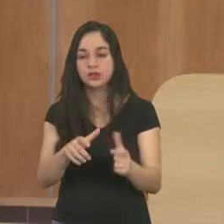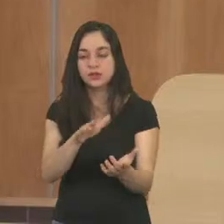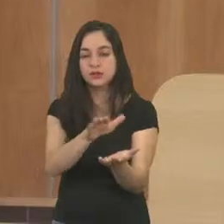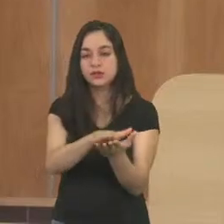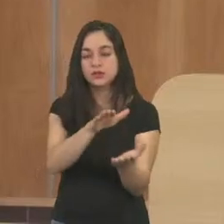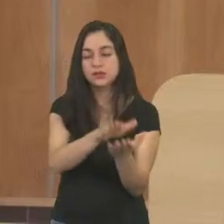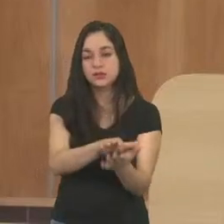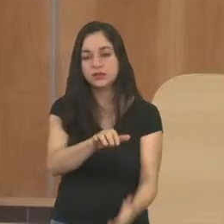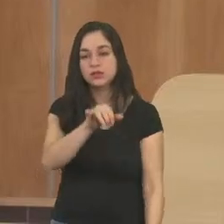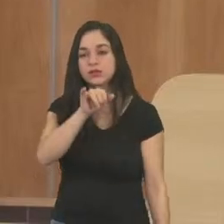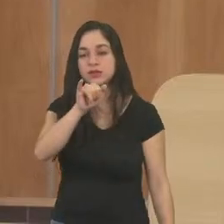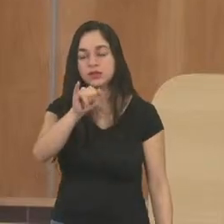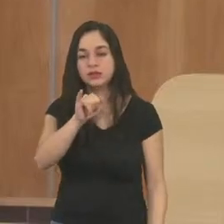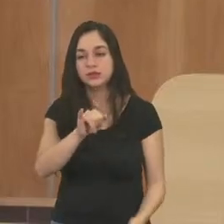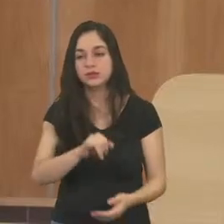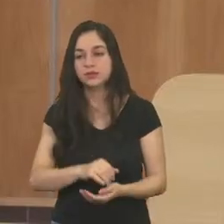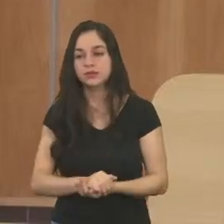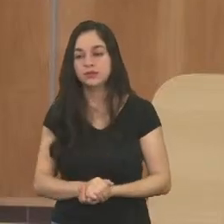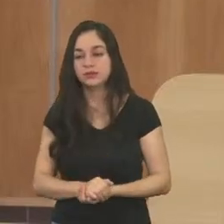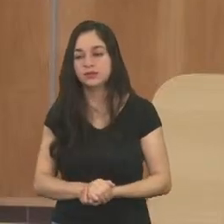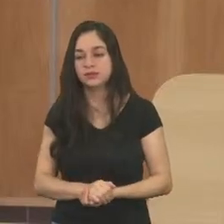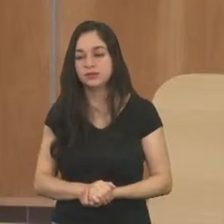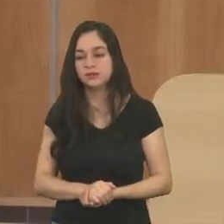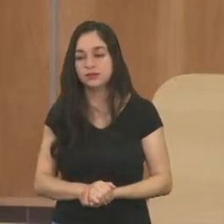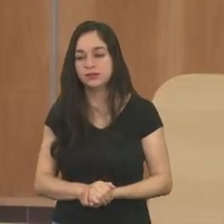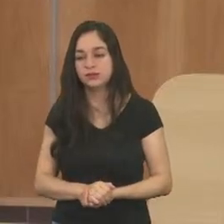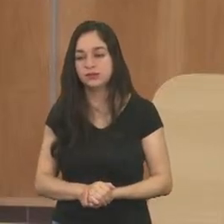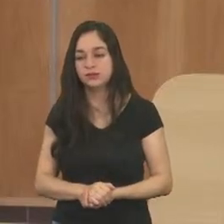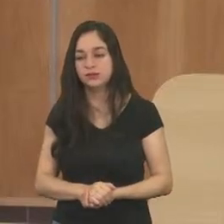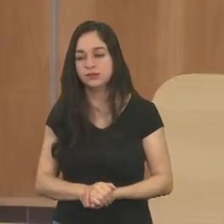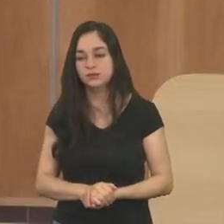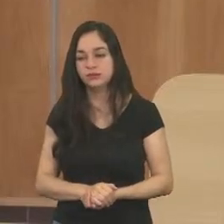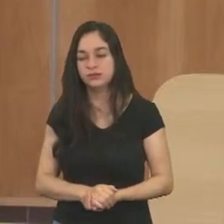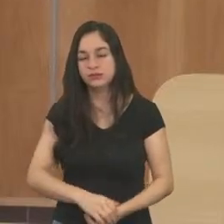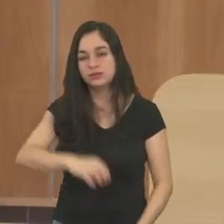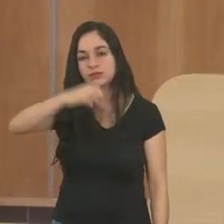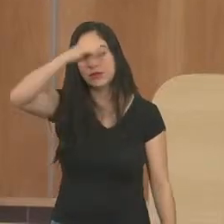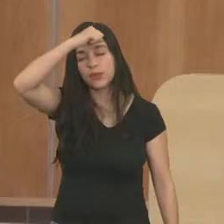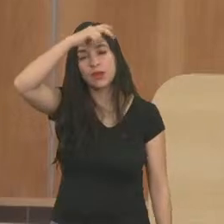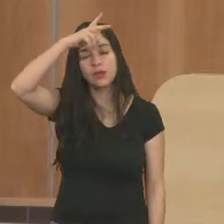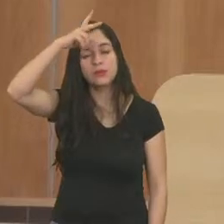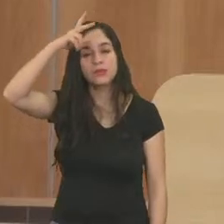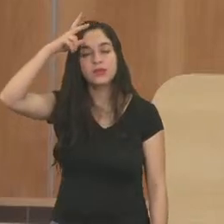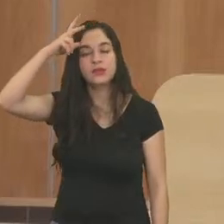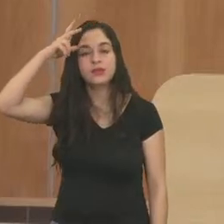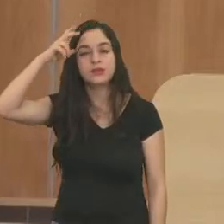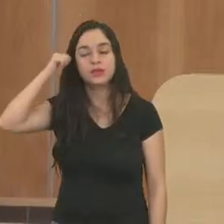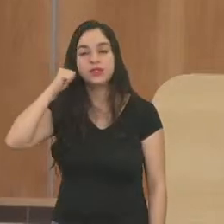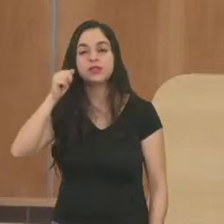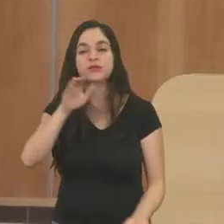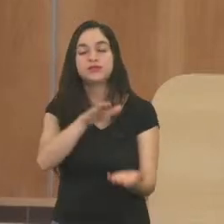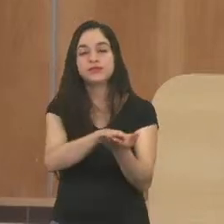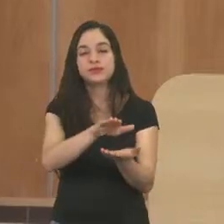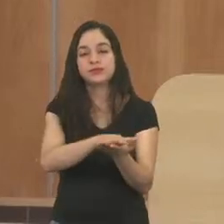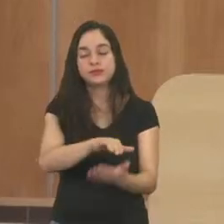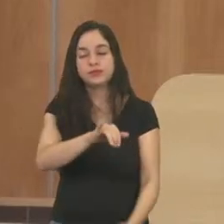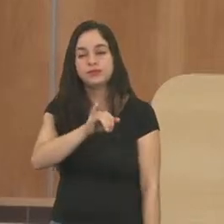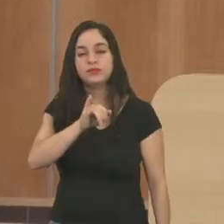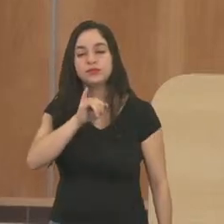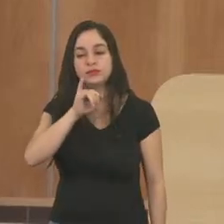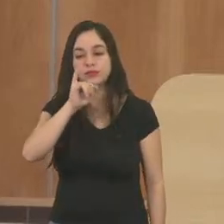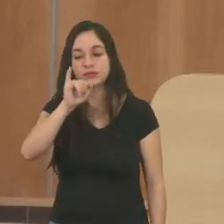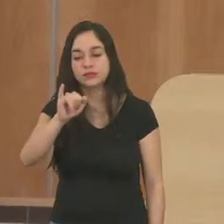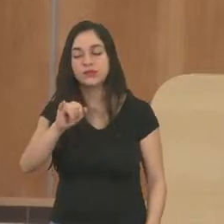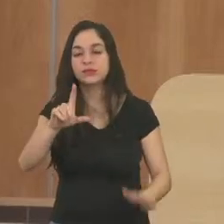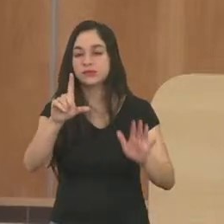e dá outras providências. O prefeito do município de Jacareí, usando das atribuições que lhe são conferidas